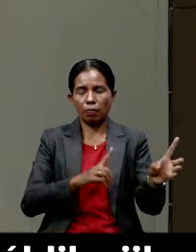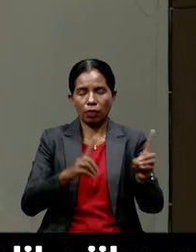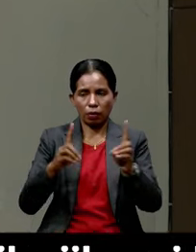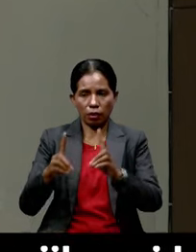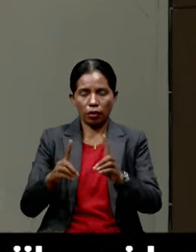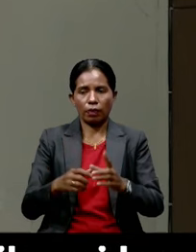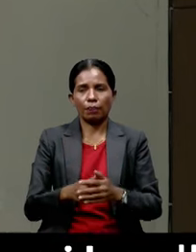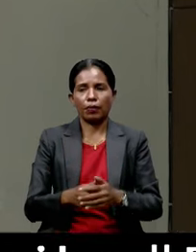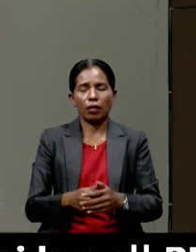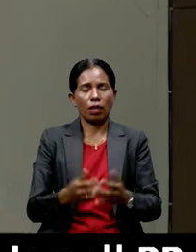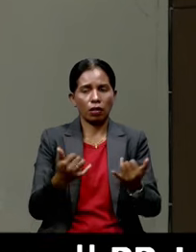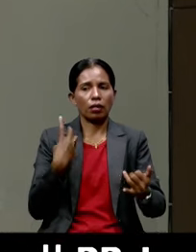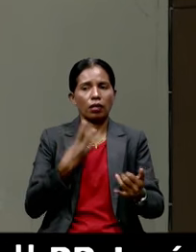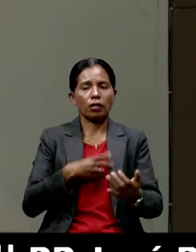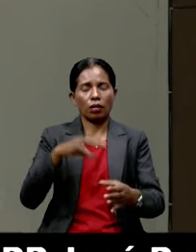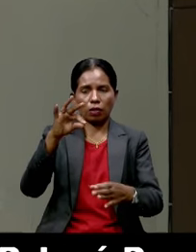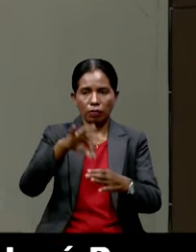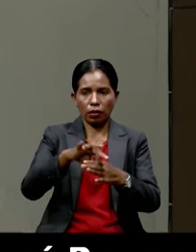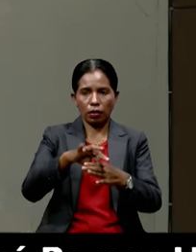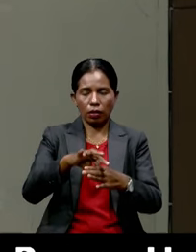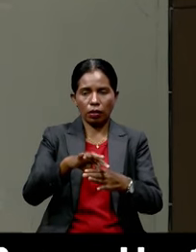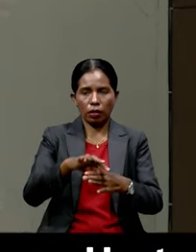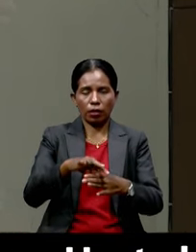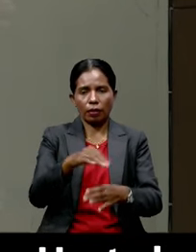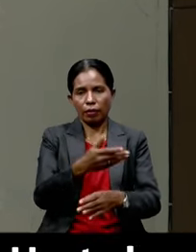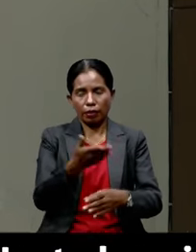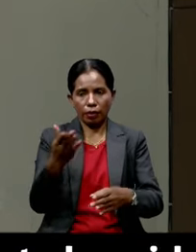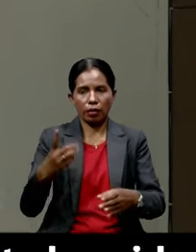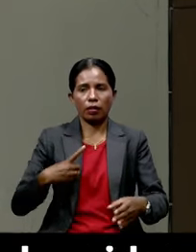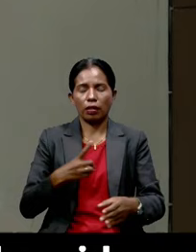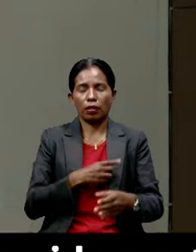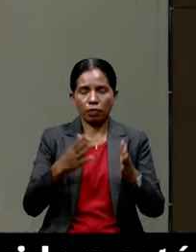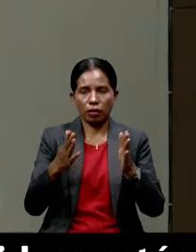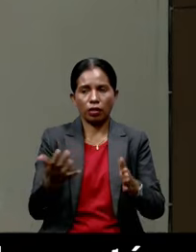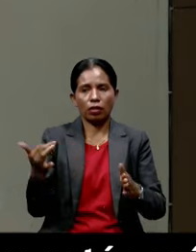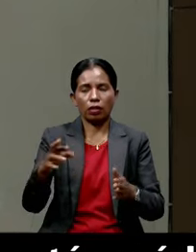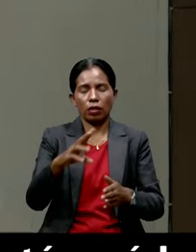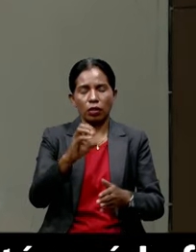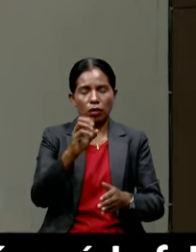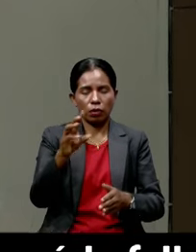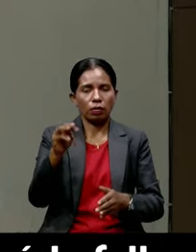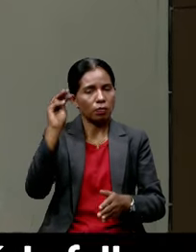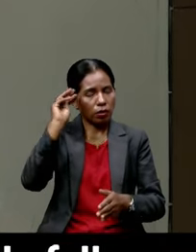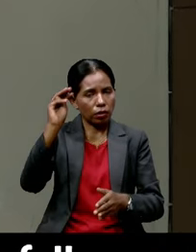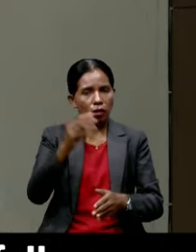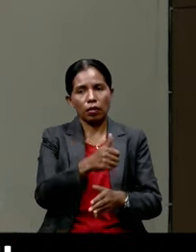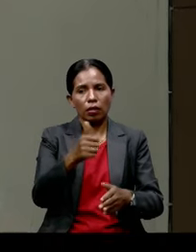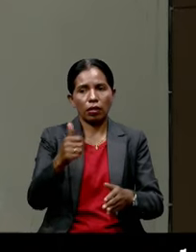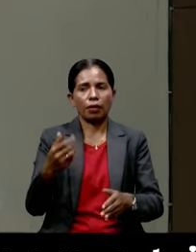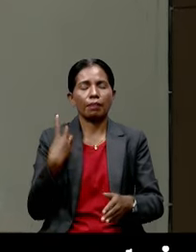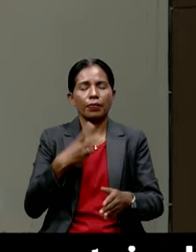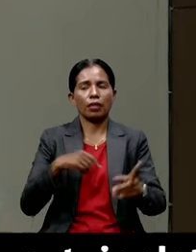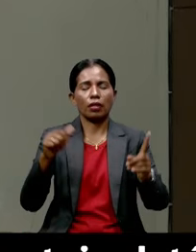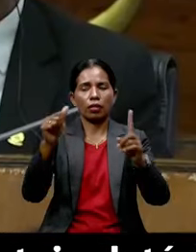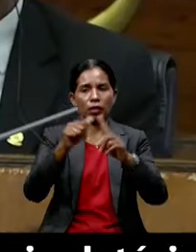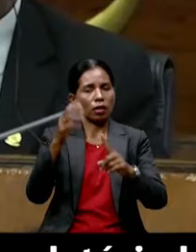sané. Sei lá, agora está volta, mas será que deputado será tem roadmap o ministério e tu atinge e tem